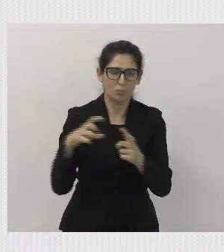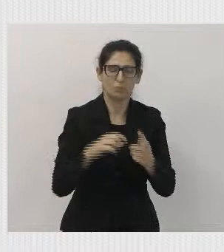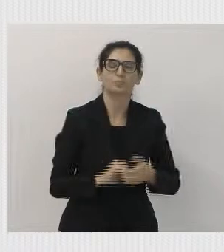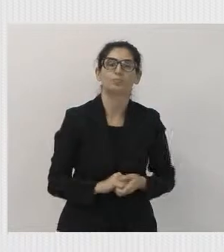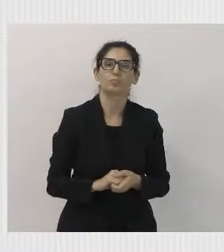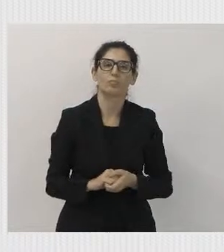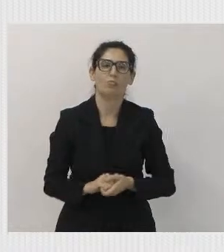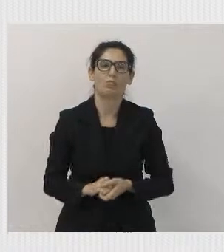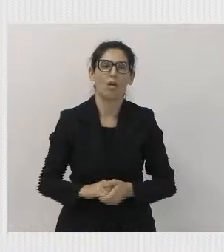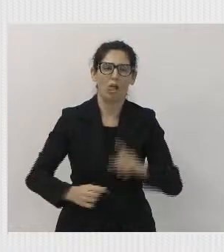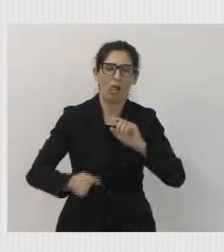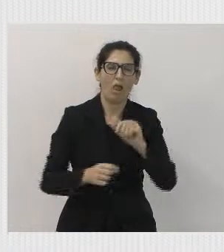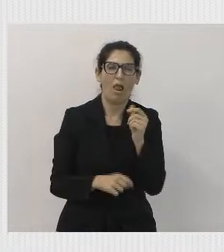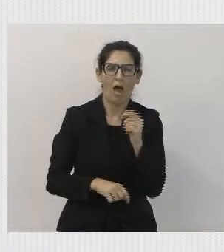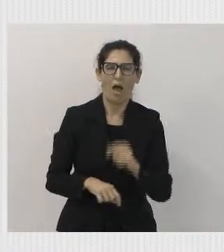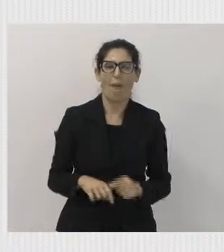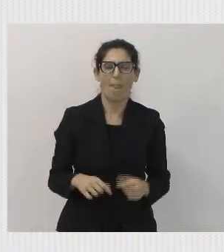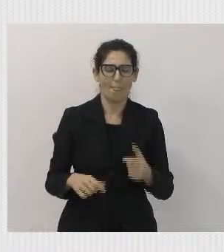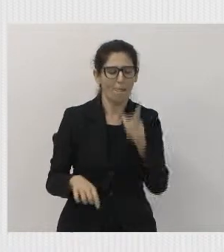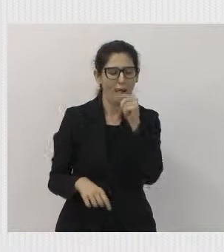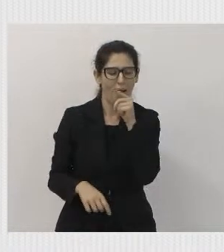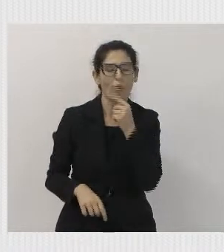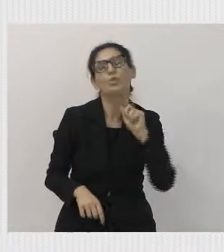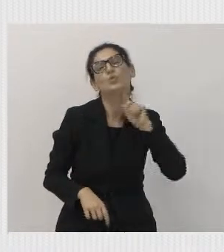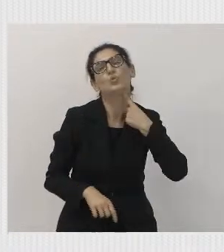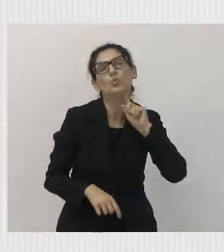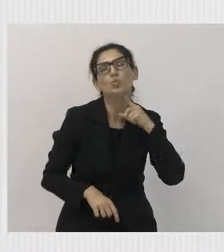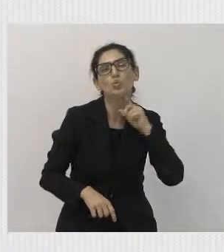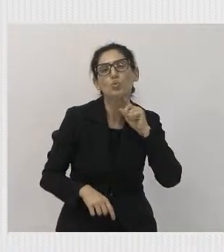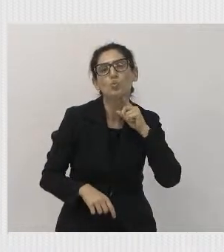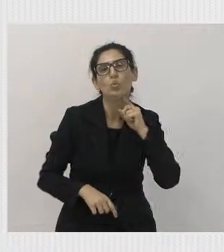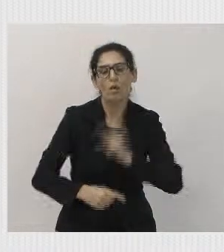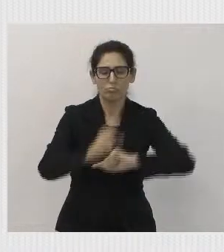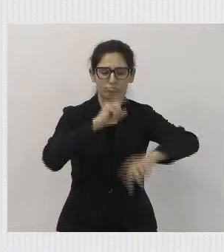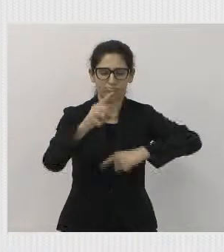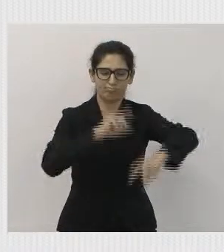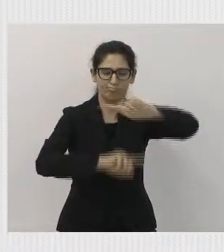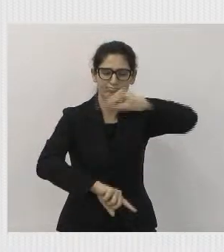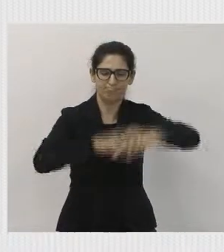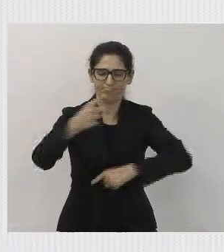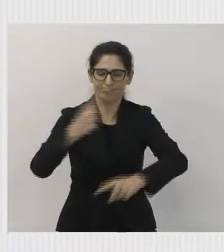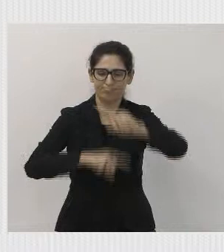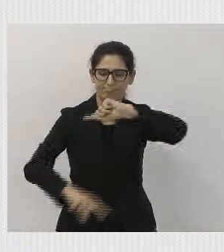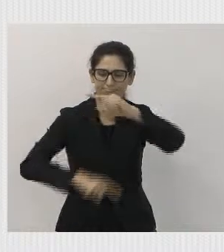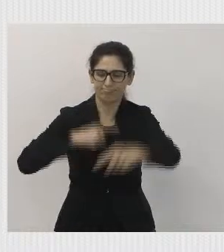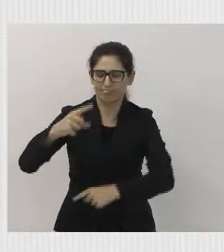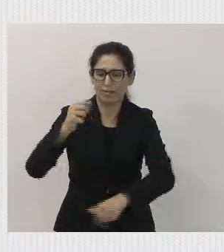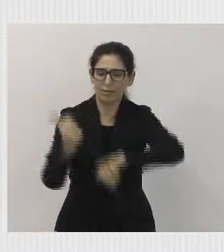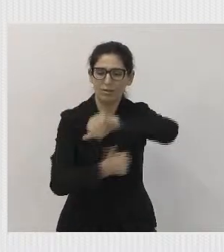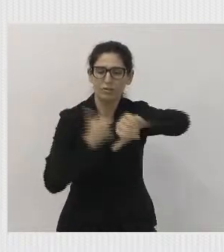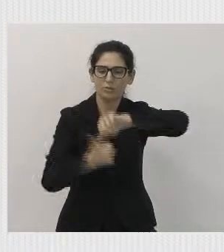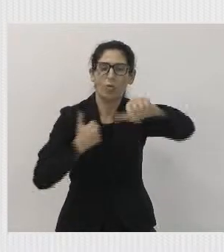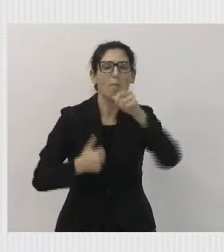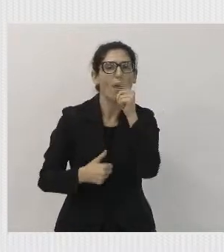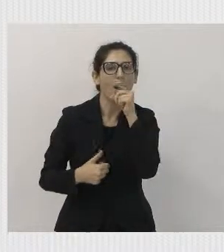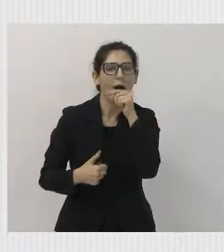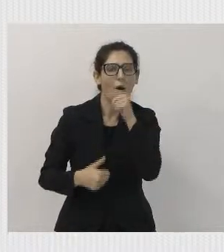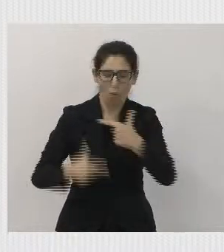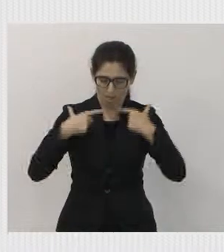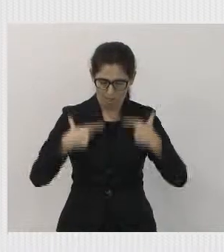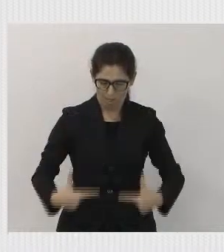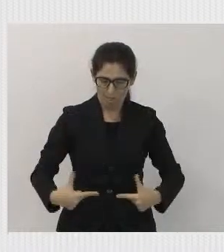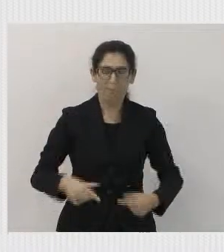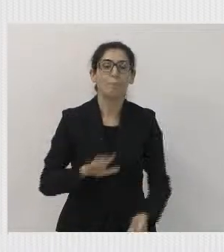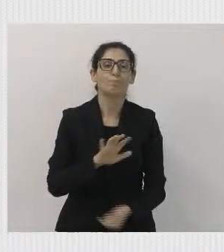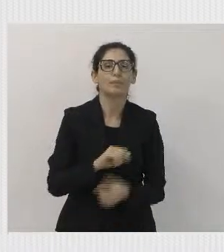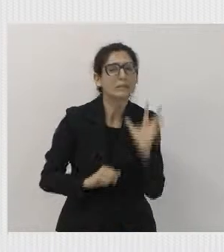né, a estrada lá dos Pelóges, que vai até o Terras da Conceição. Então, é um serviço demorado, mas a gente está mostrando a